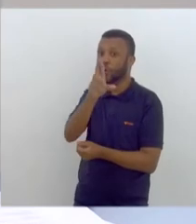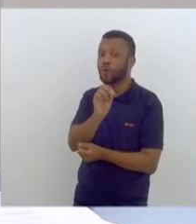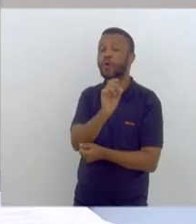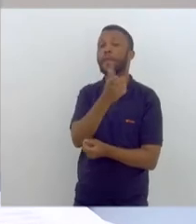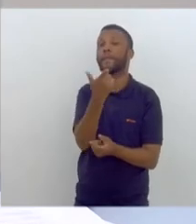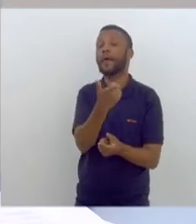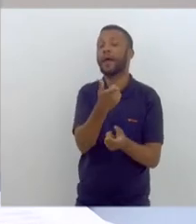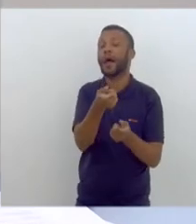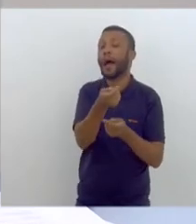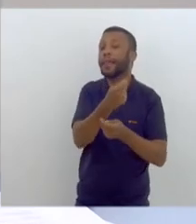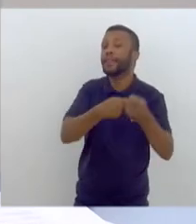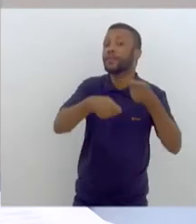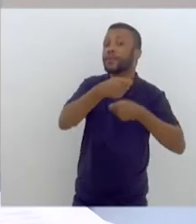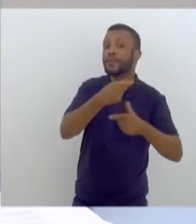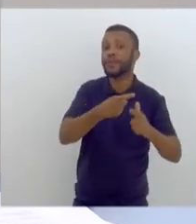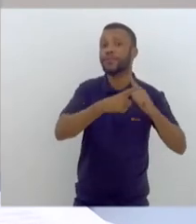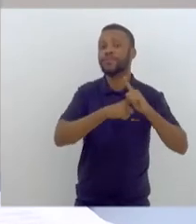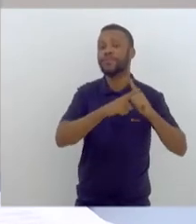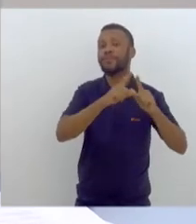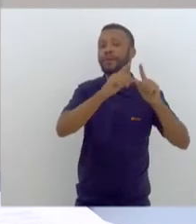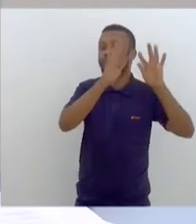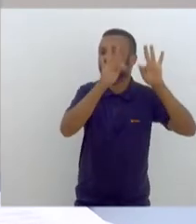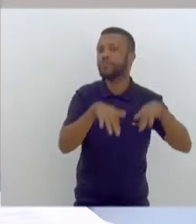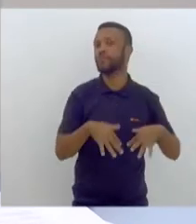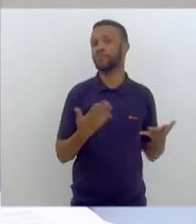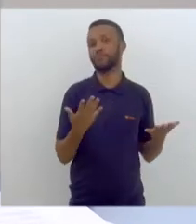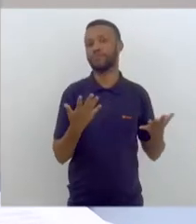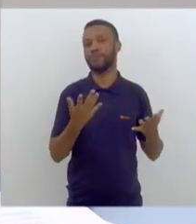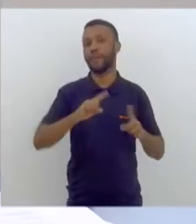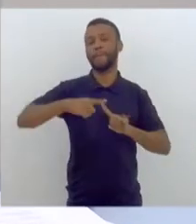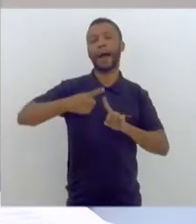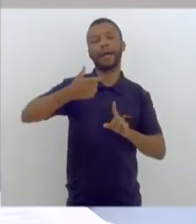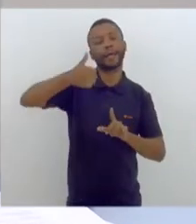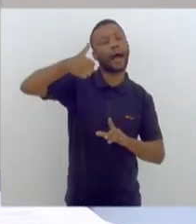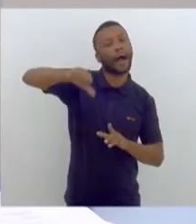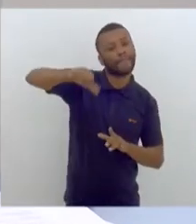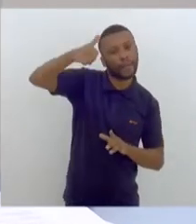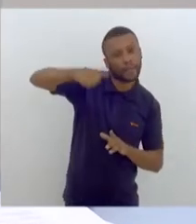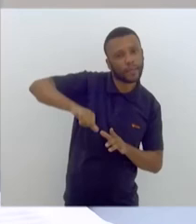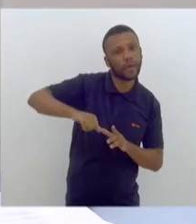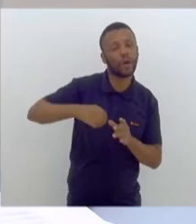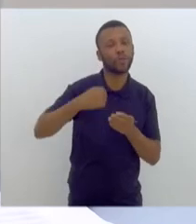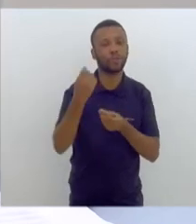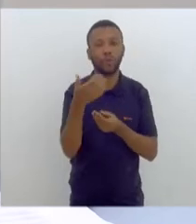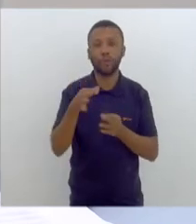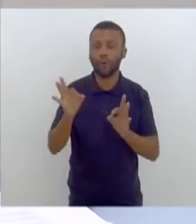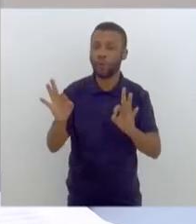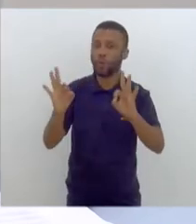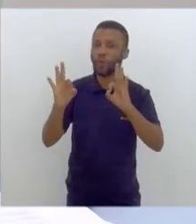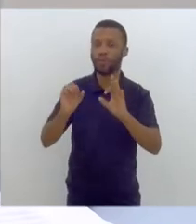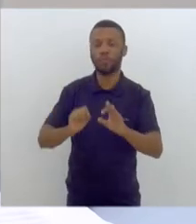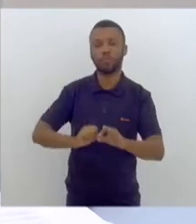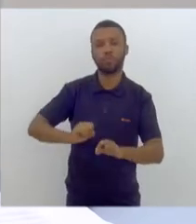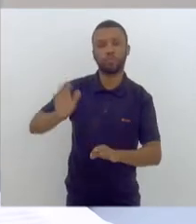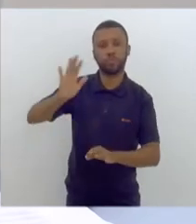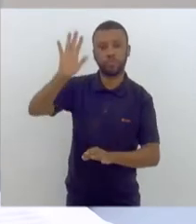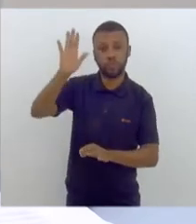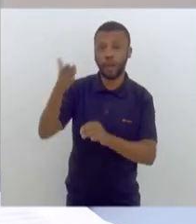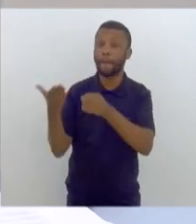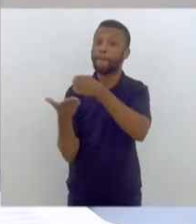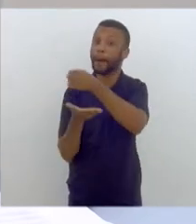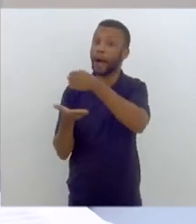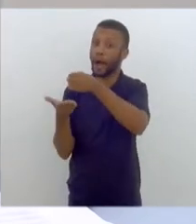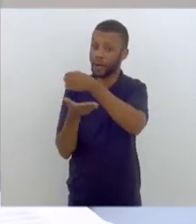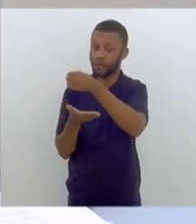dívida e as simulações é de superar esse primário né ao longo